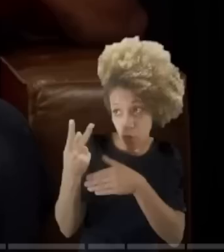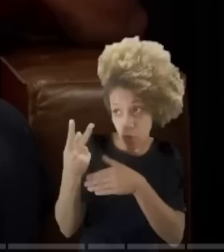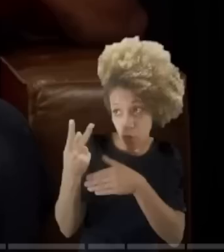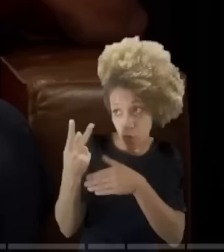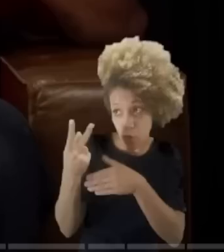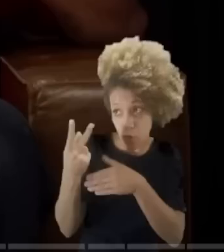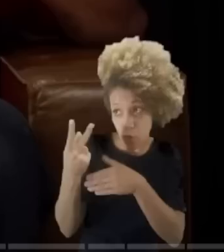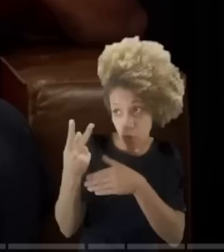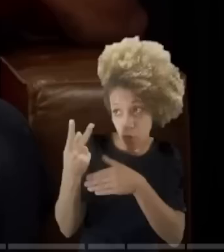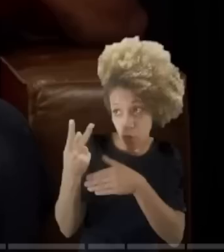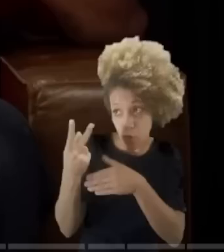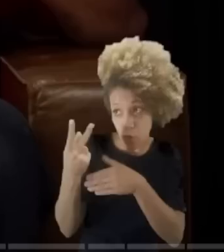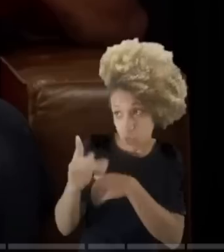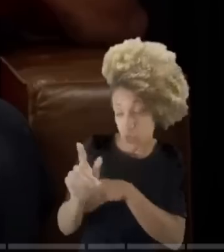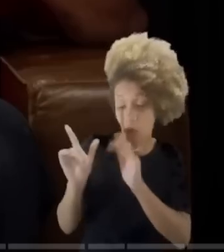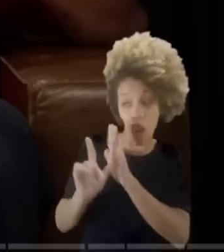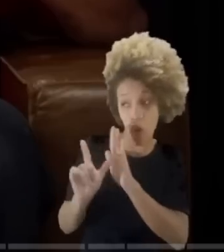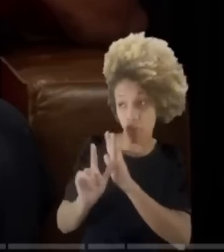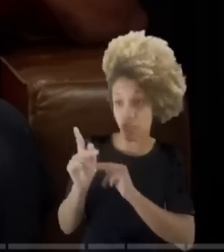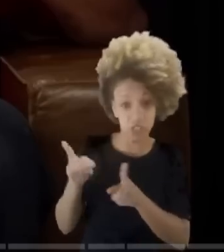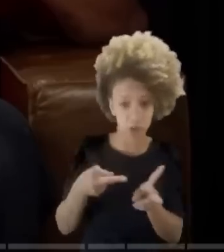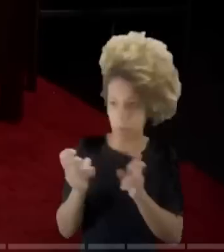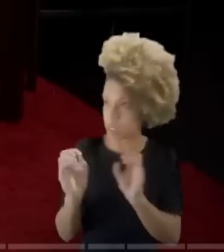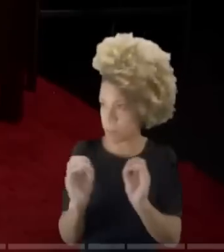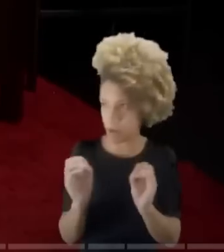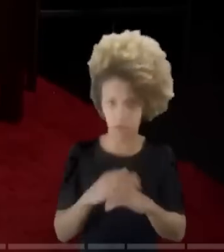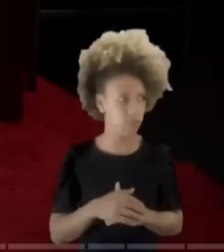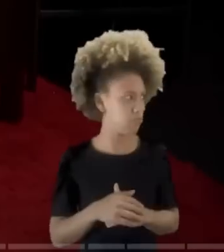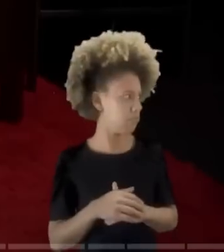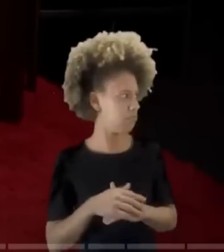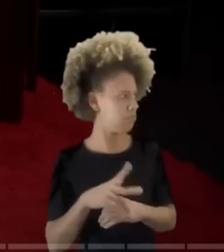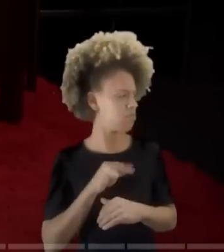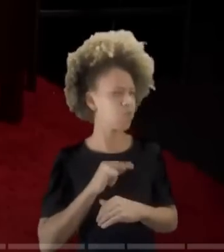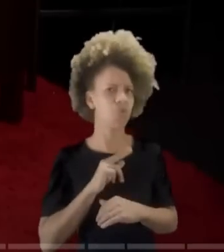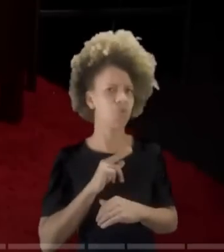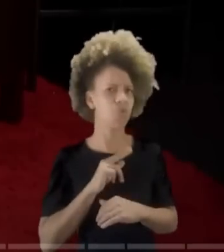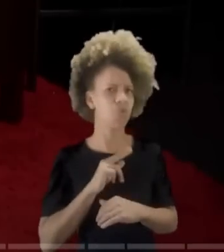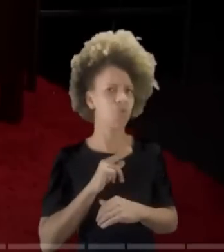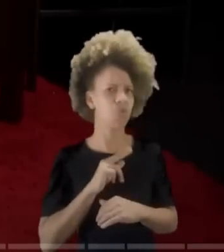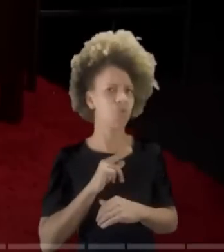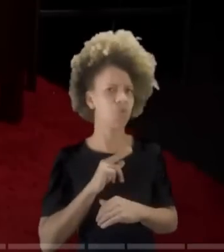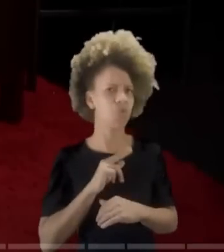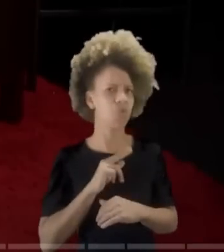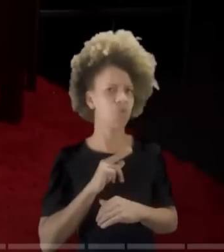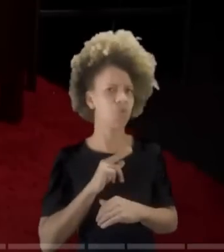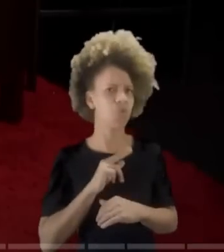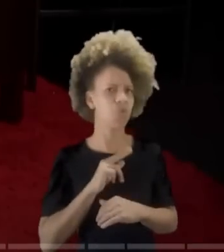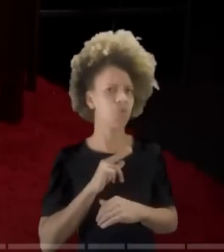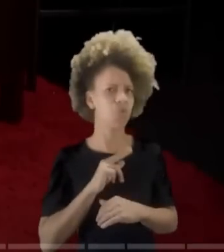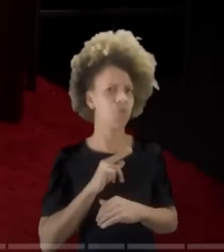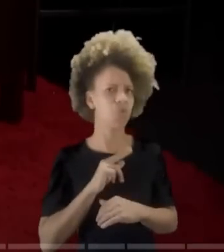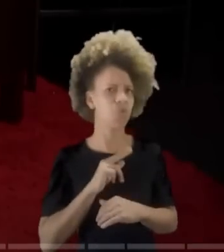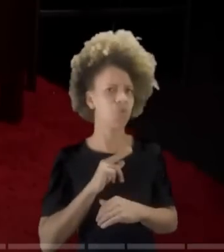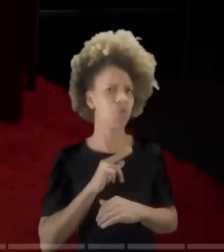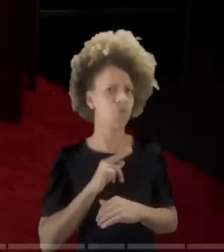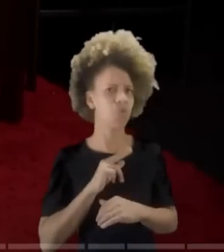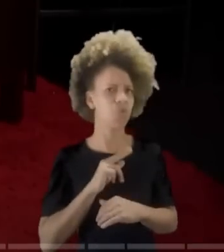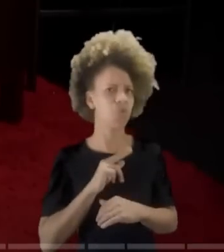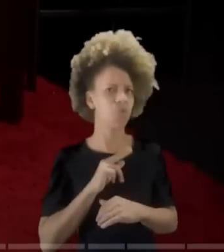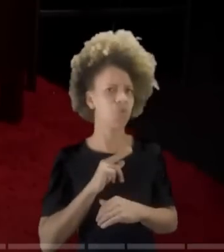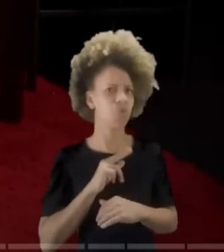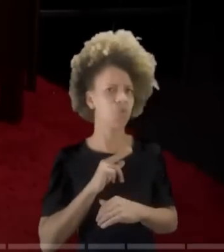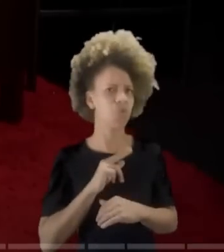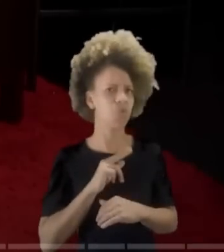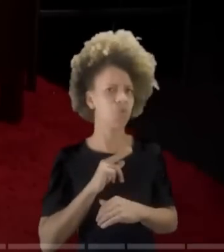ai todo mundo vai comprar dela merda nunca parei para pensar chocolate na pandemia minha esposa e eu tentamos vender